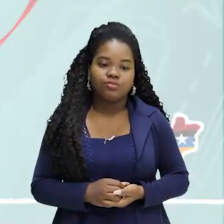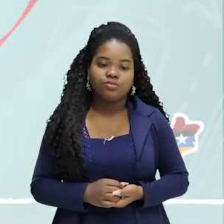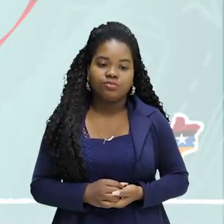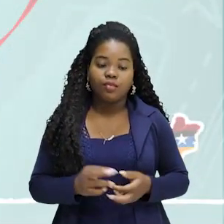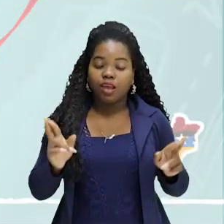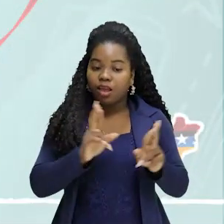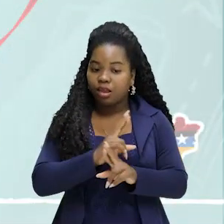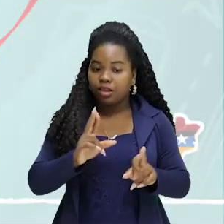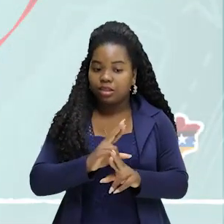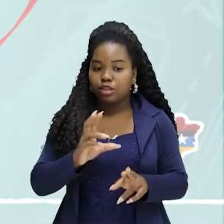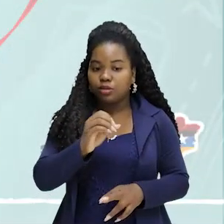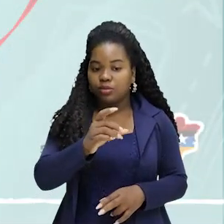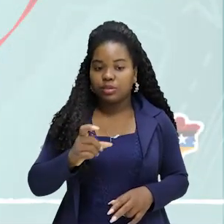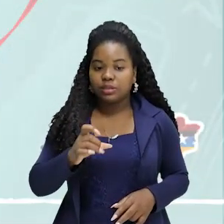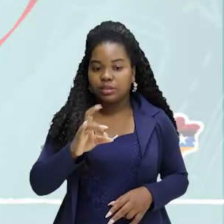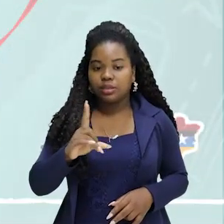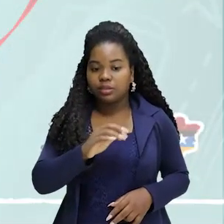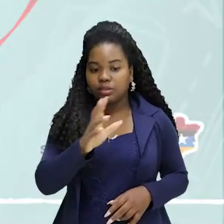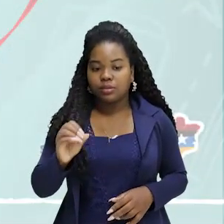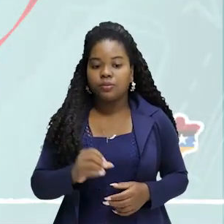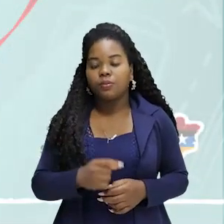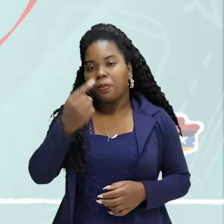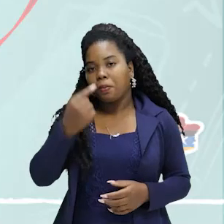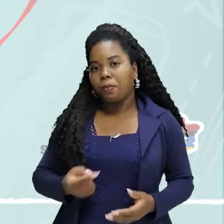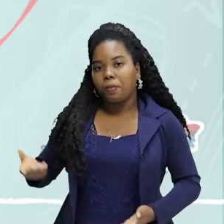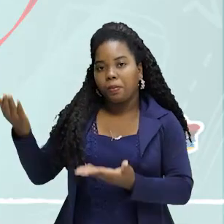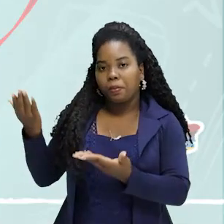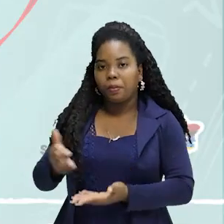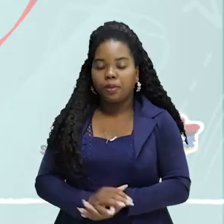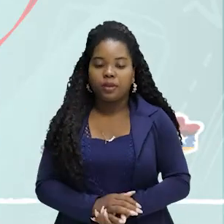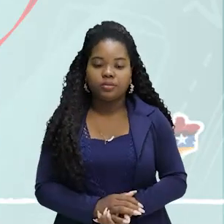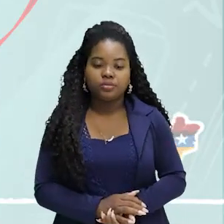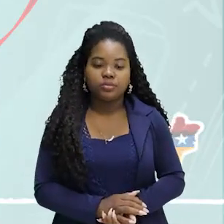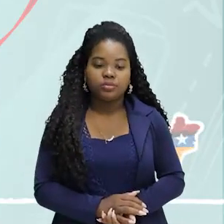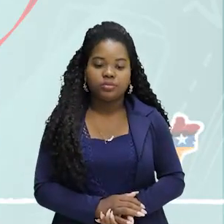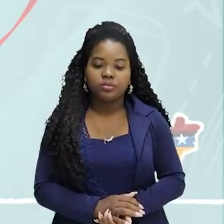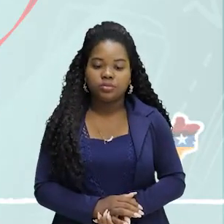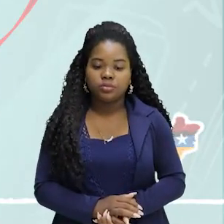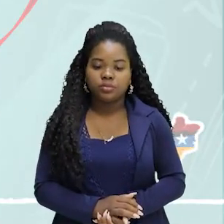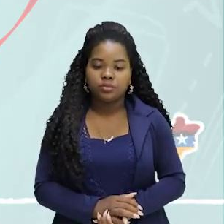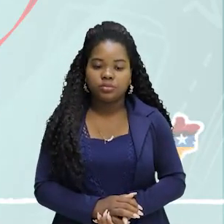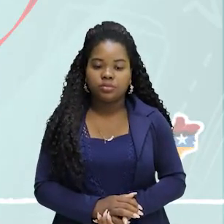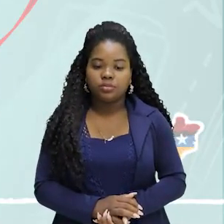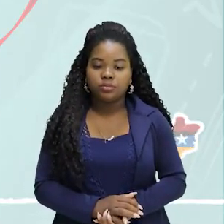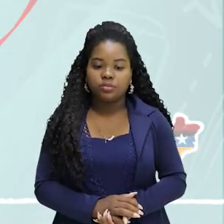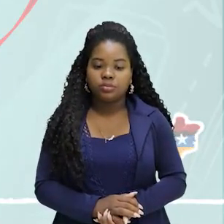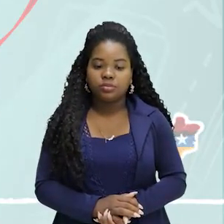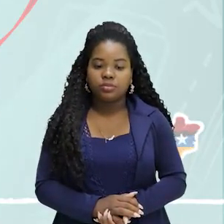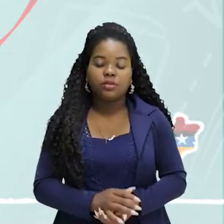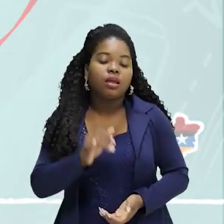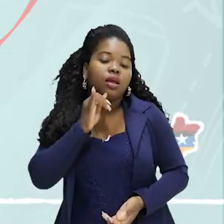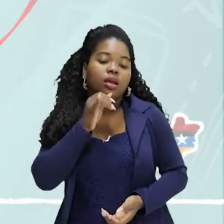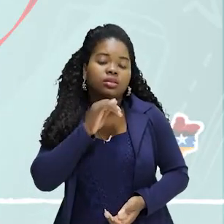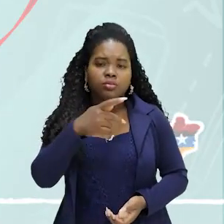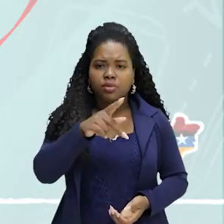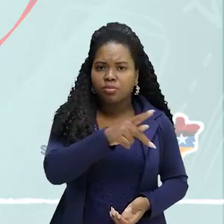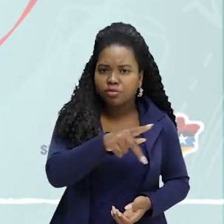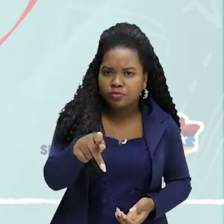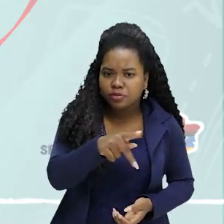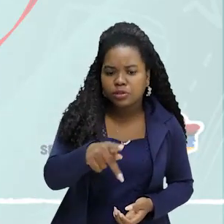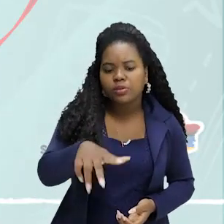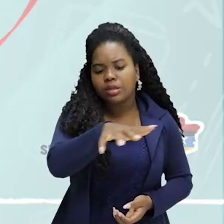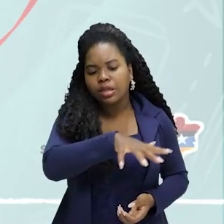está participando de uma aula de química, certo? No laboratório da escola. E o seu professor, ele colocou, né,